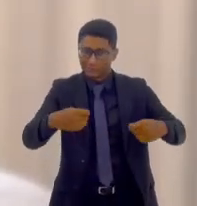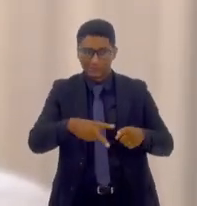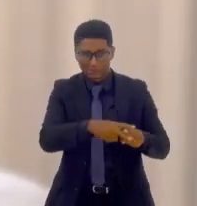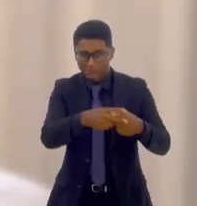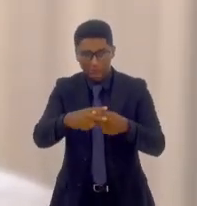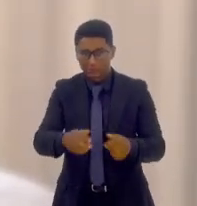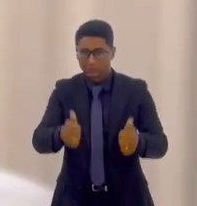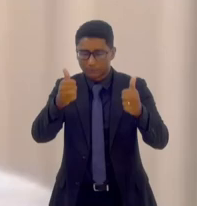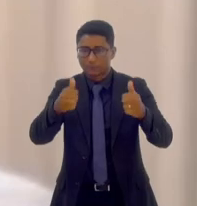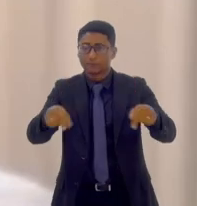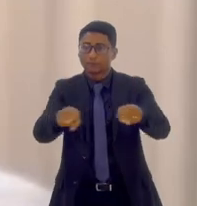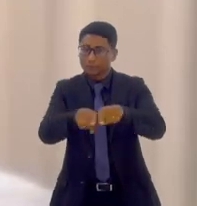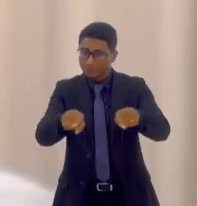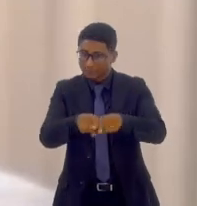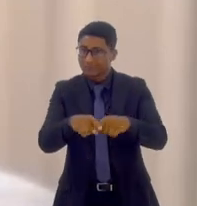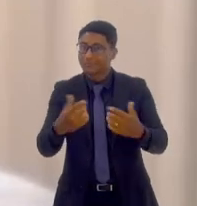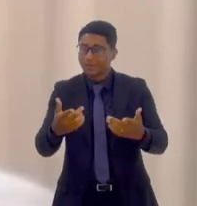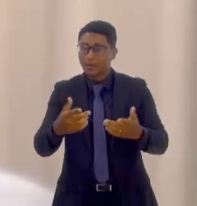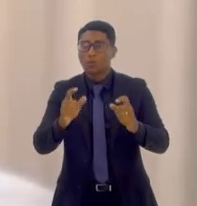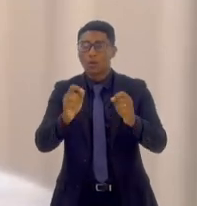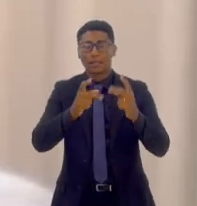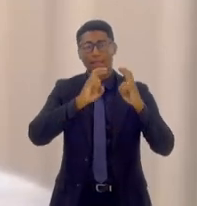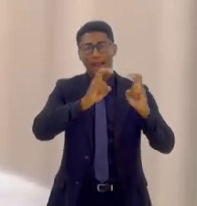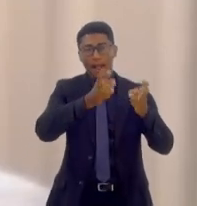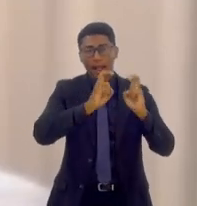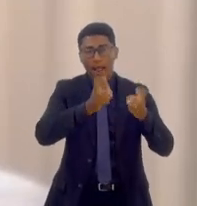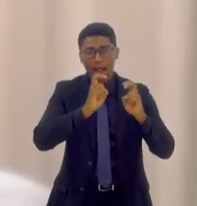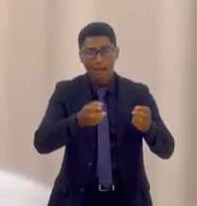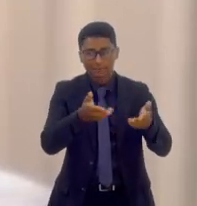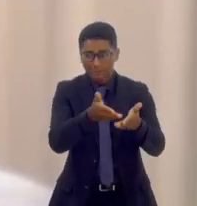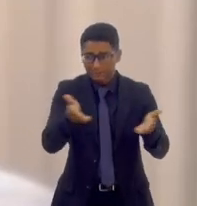portuária. Os modais ferroviários, enfim.